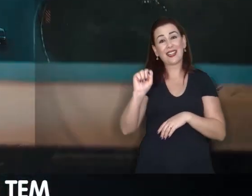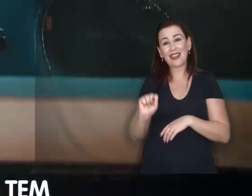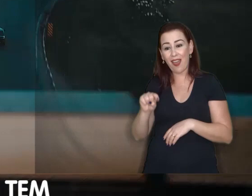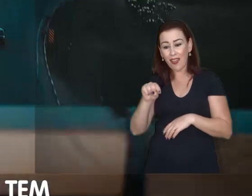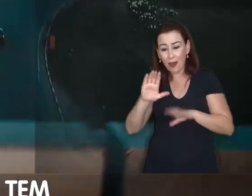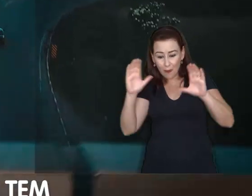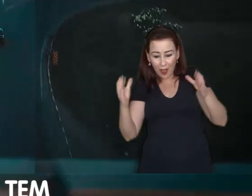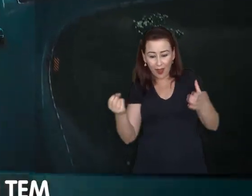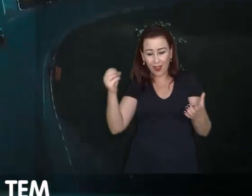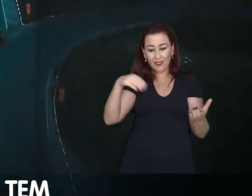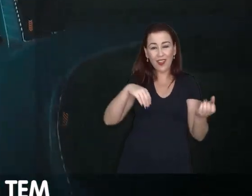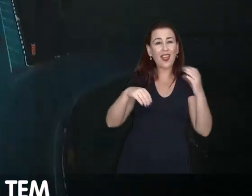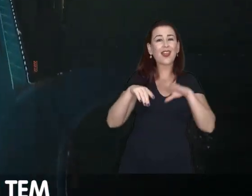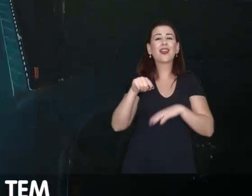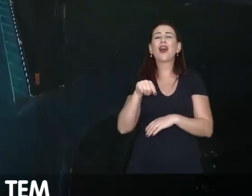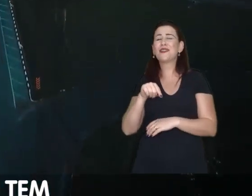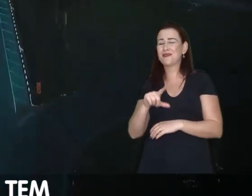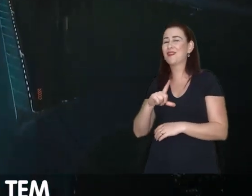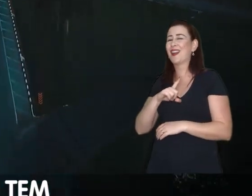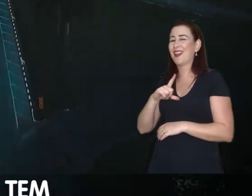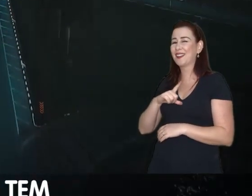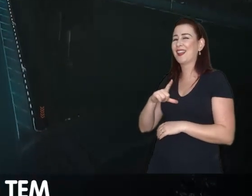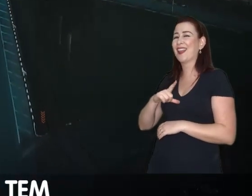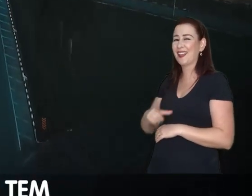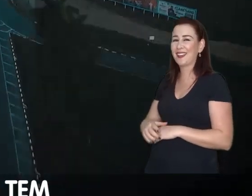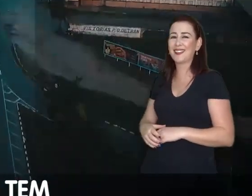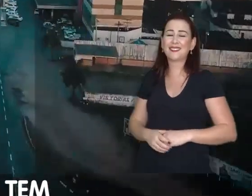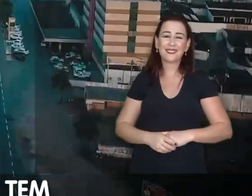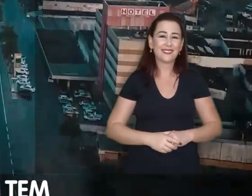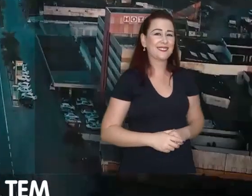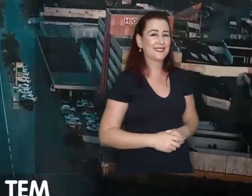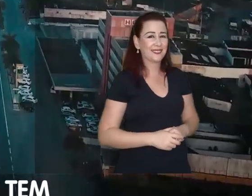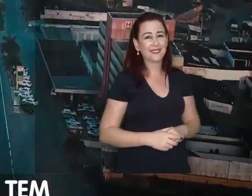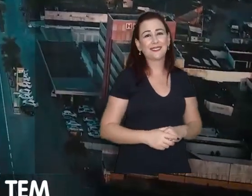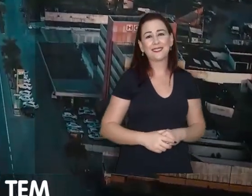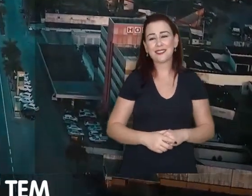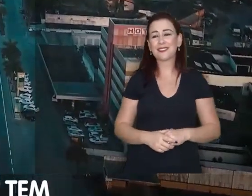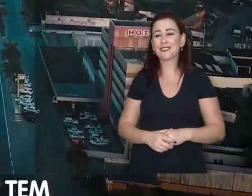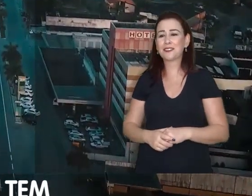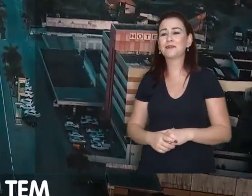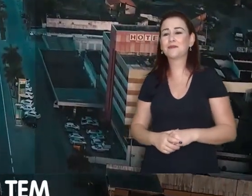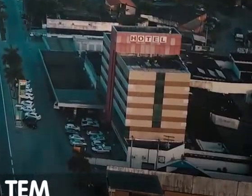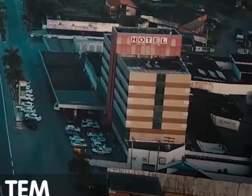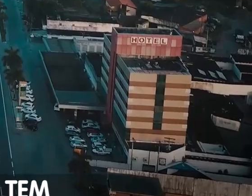no balaio tem. Olha o balaio de feira, no balaio tem.